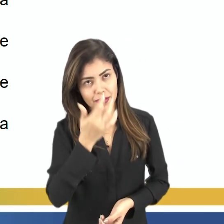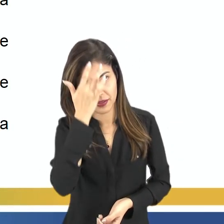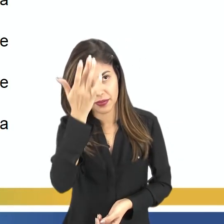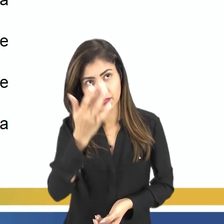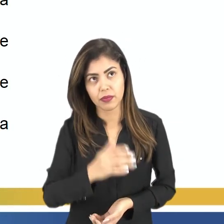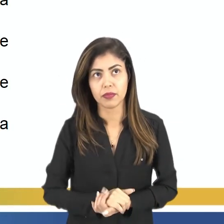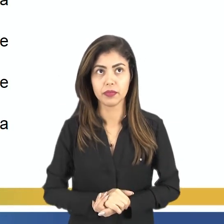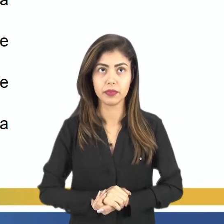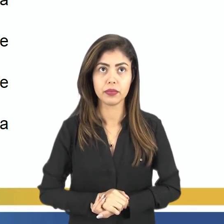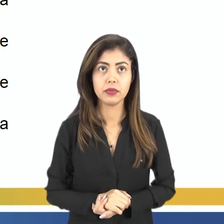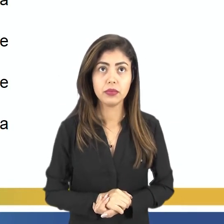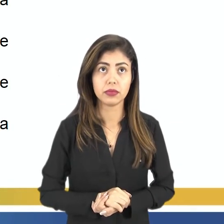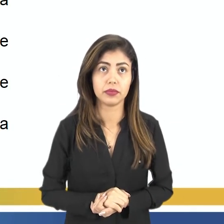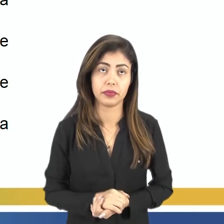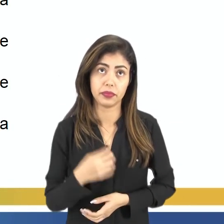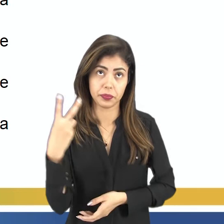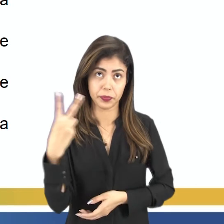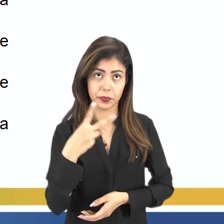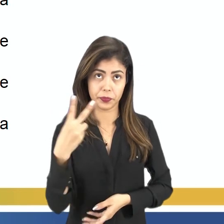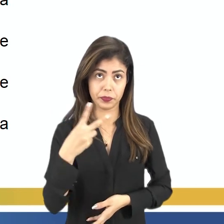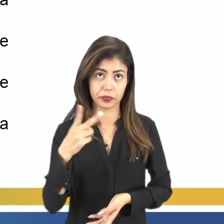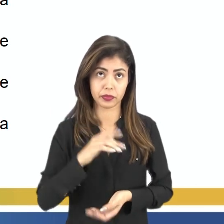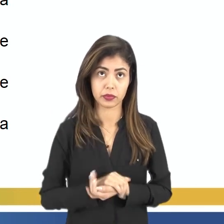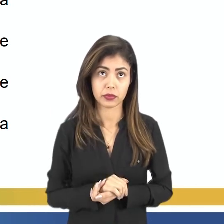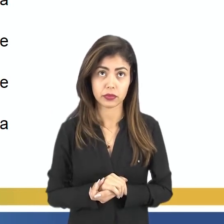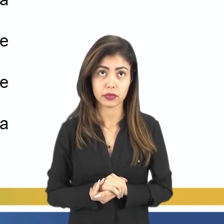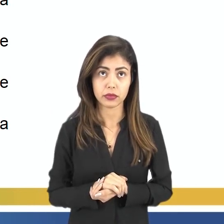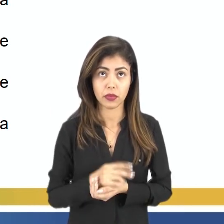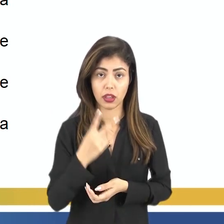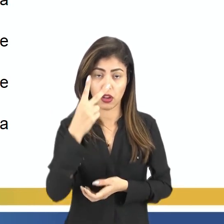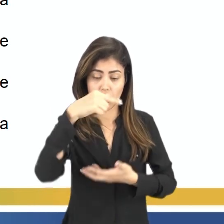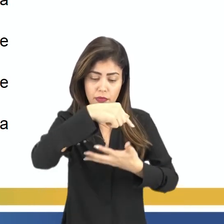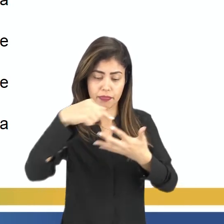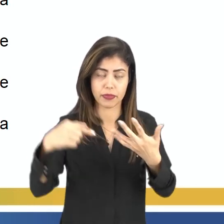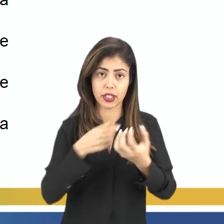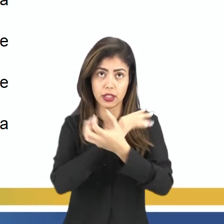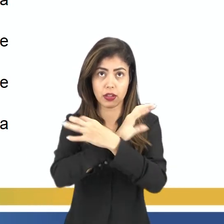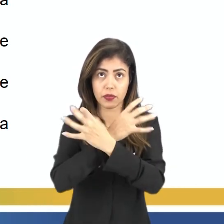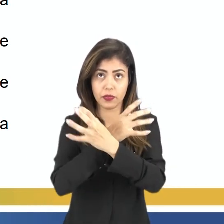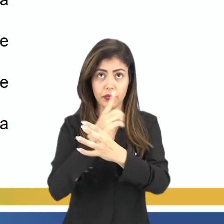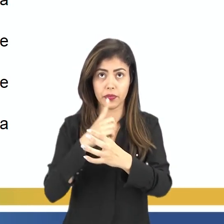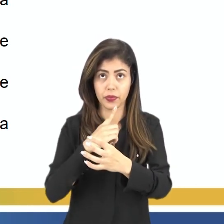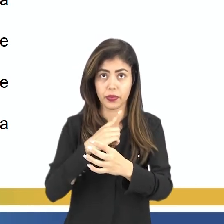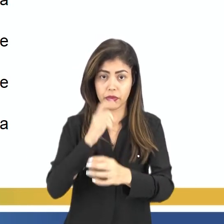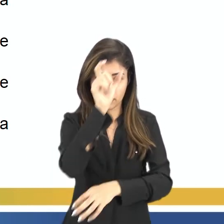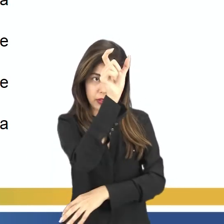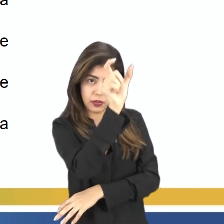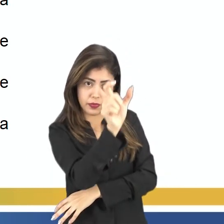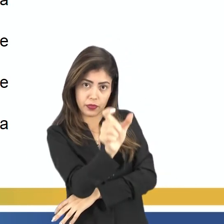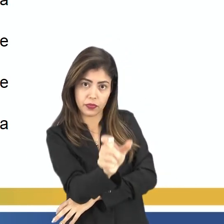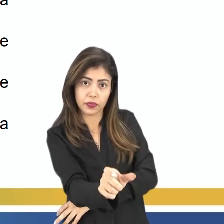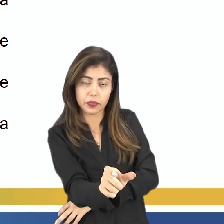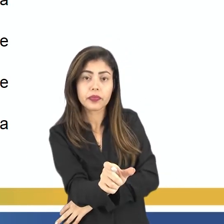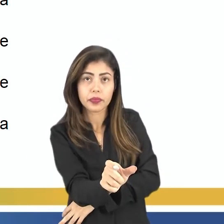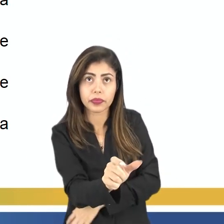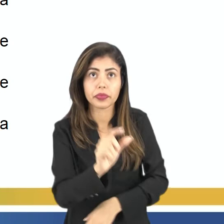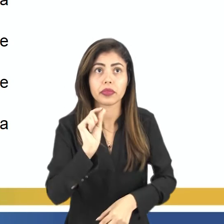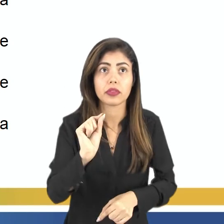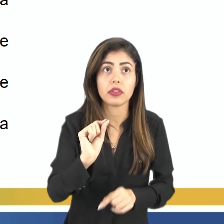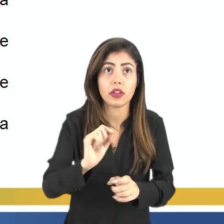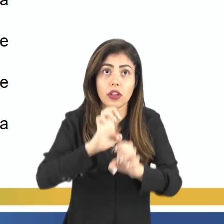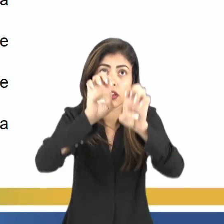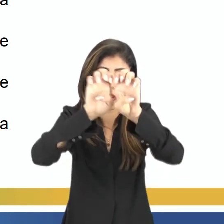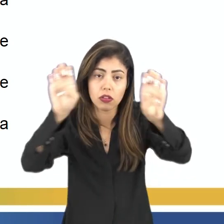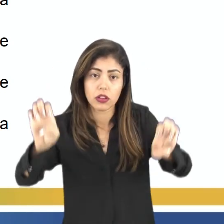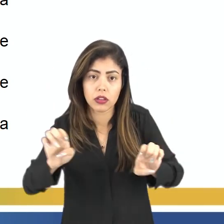essa. Bom, segunda questão. Entre as peças ósseas que constituem a coluna vertebral, ocorrem